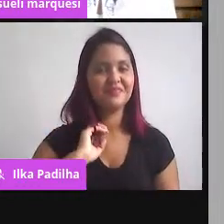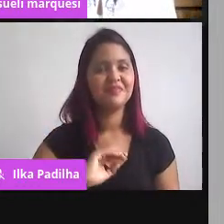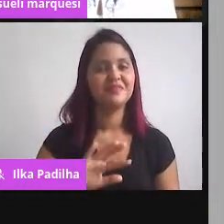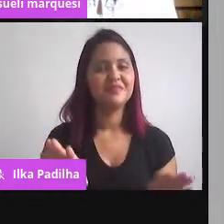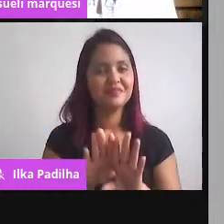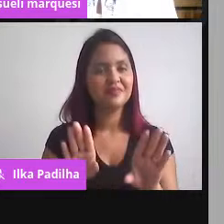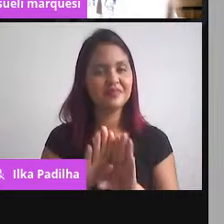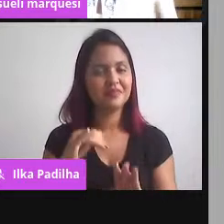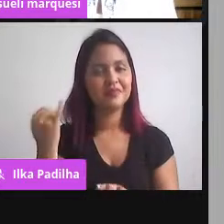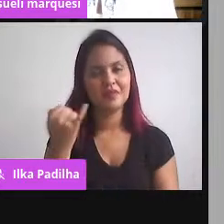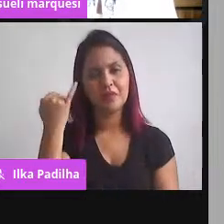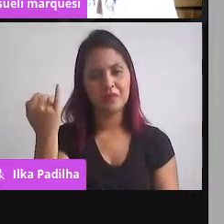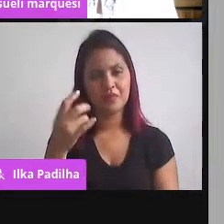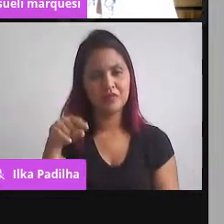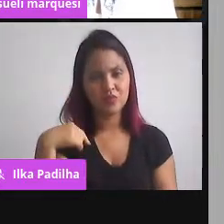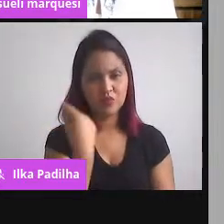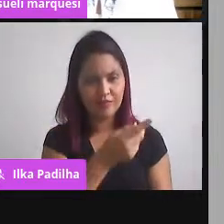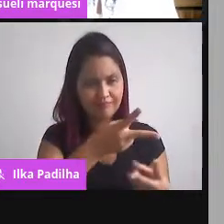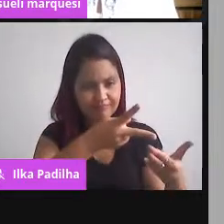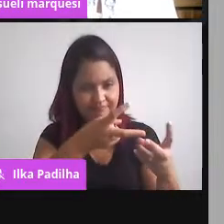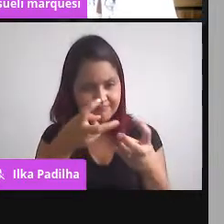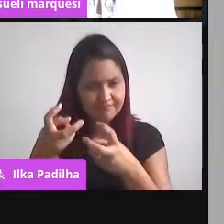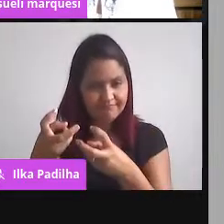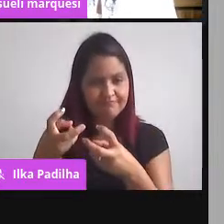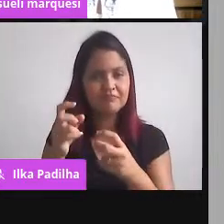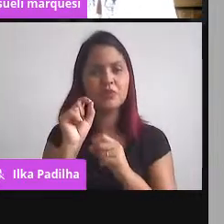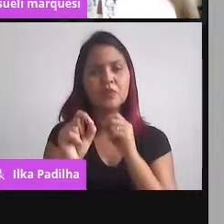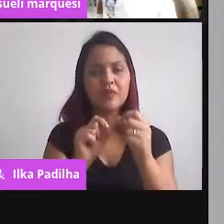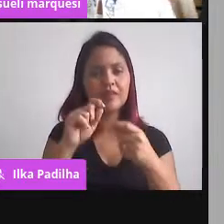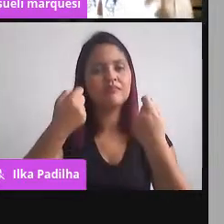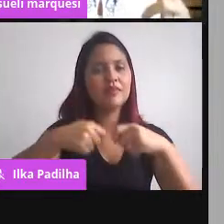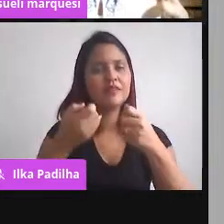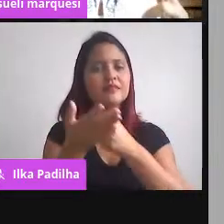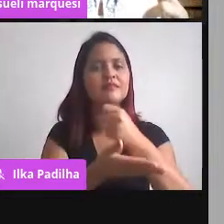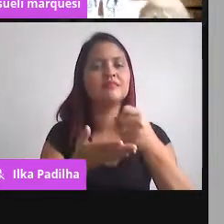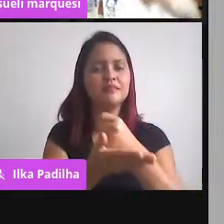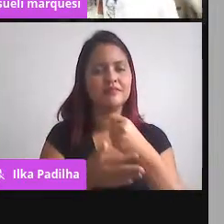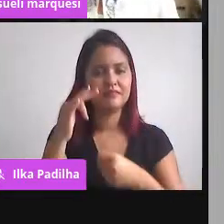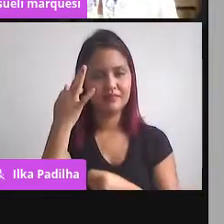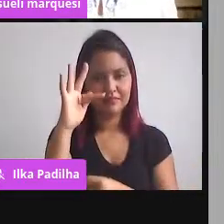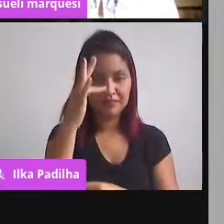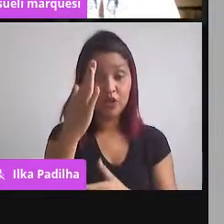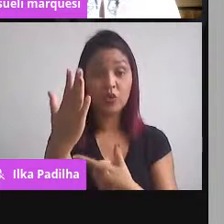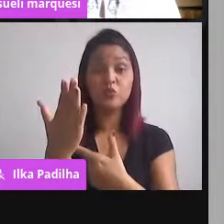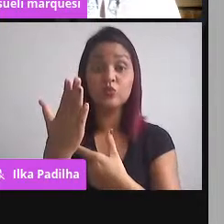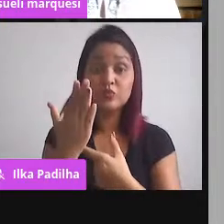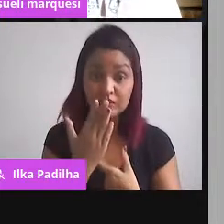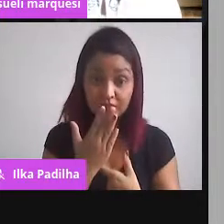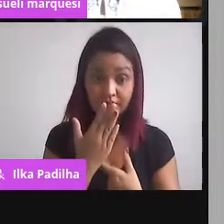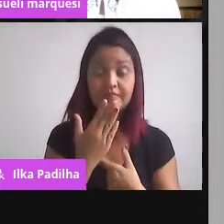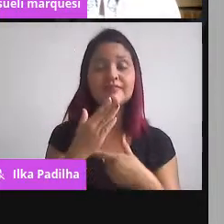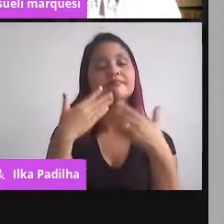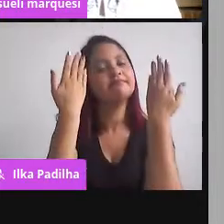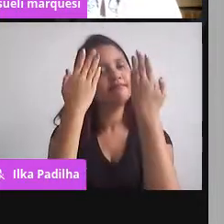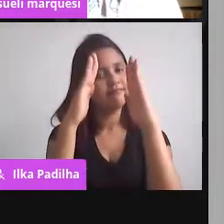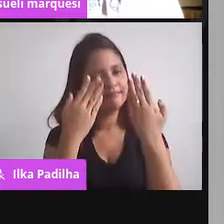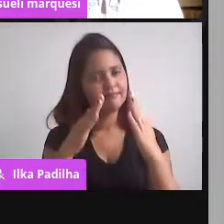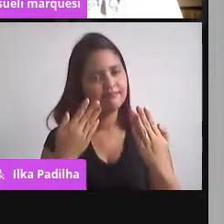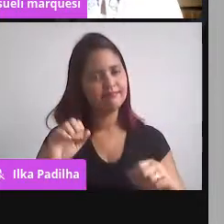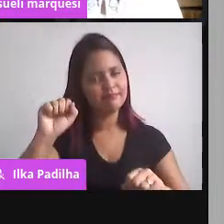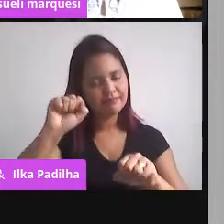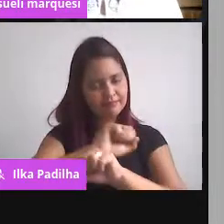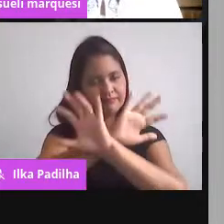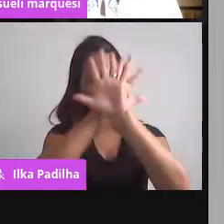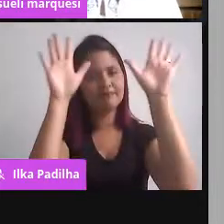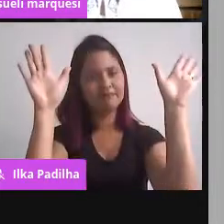nosso olhar subsidiado por aspectos teóricos, né, que nos levem a analisar, refletir